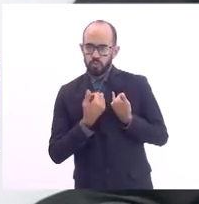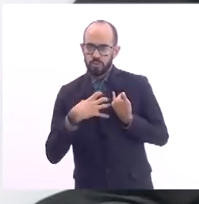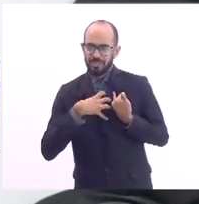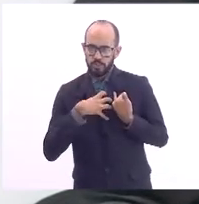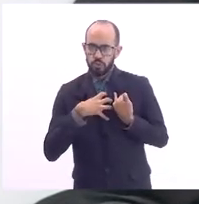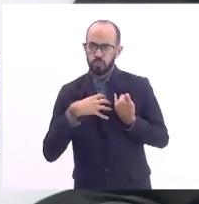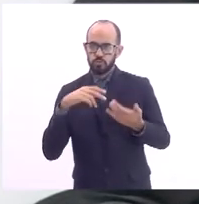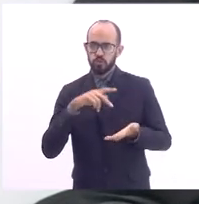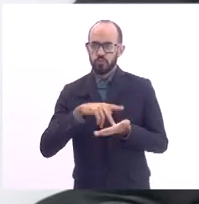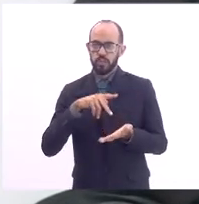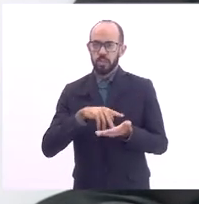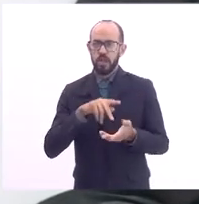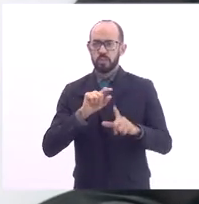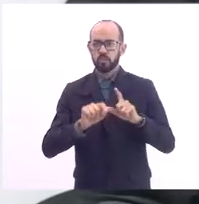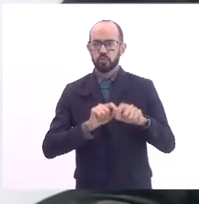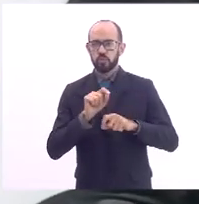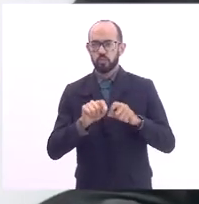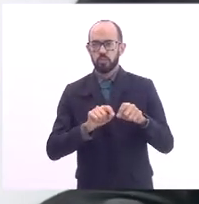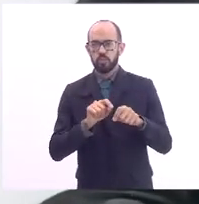sentimos realmente